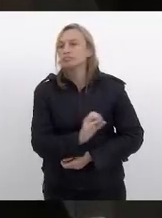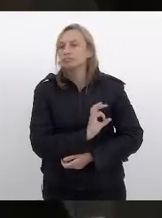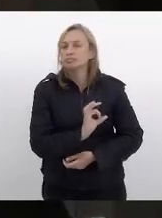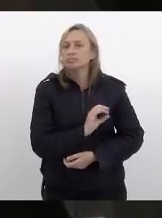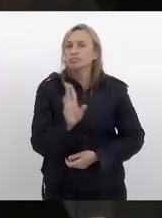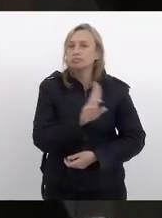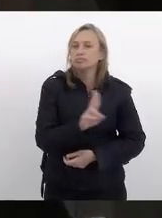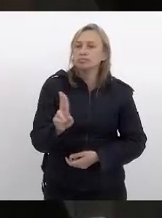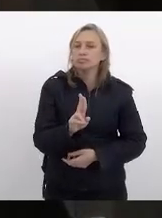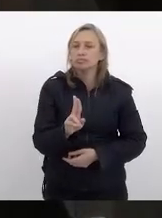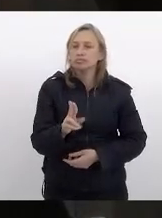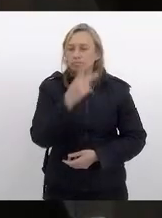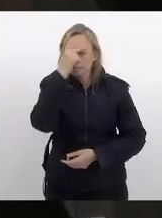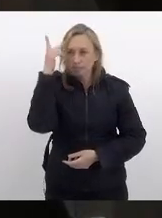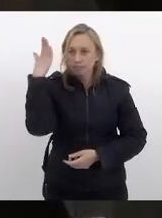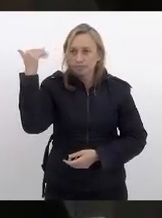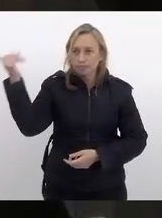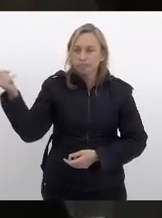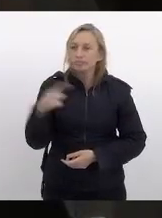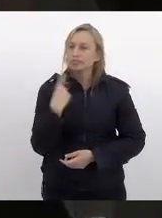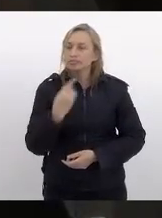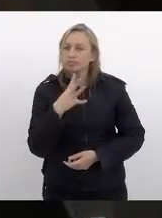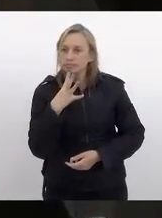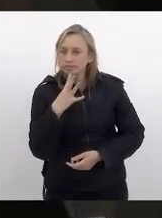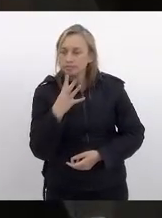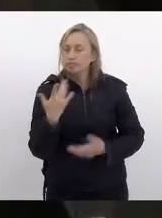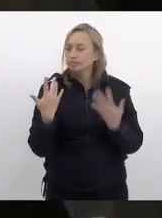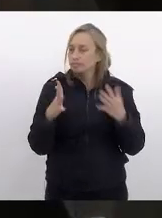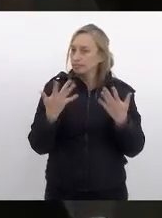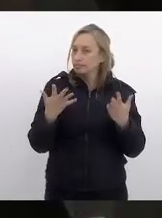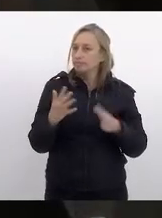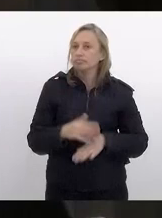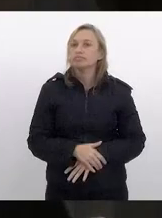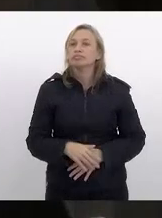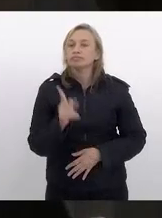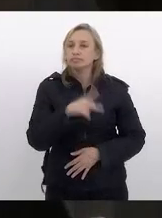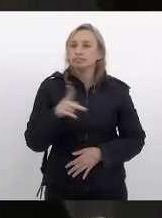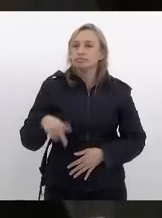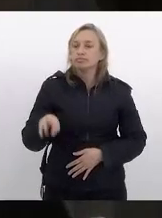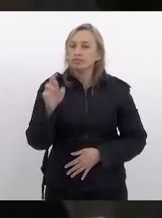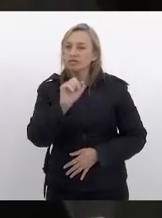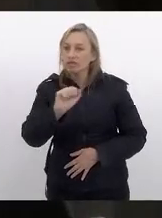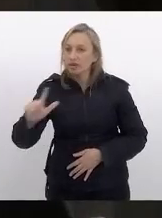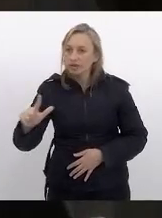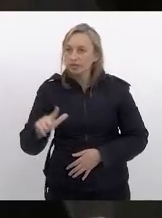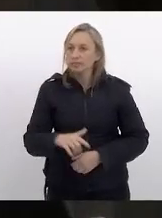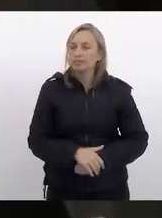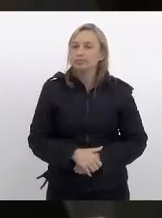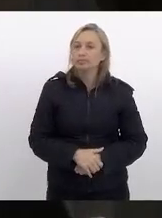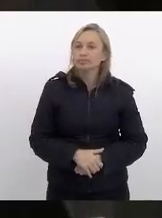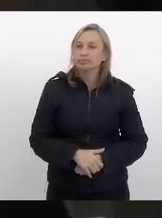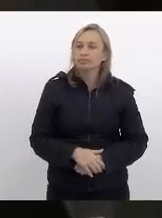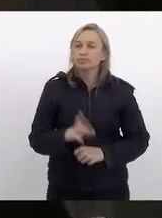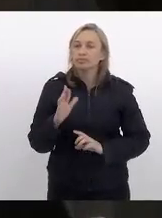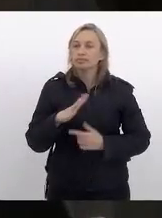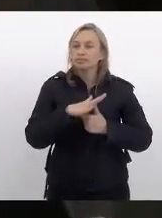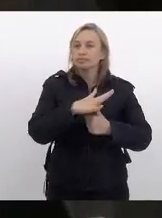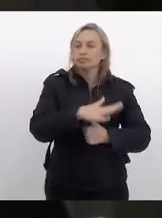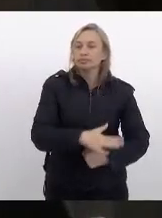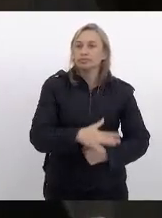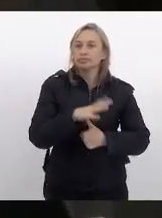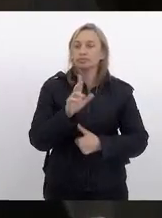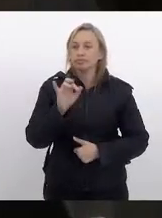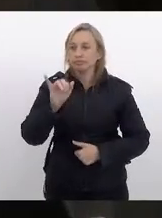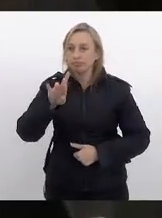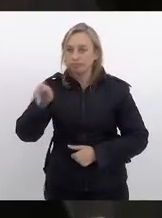o nome de uma figura que todos nós aqui conhecemos quero cumprimentar o publicamente que o professor Rafael Almada o retorno e até